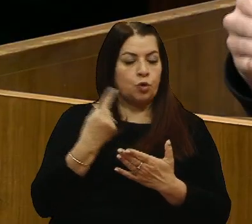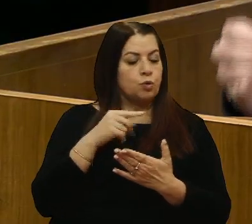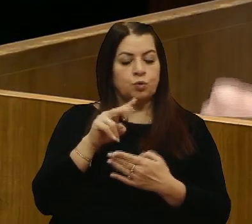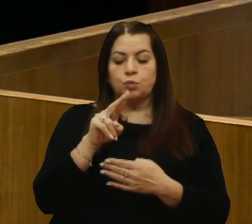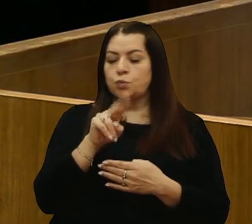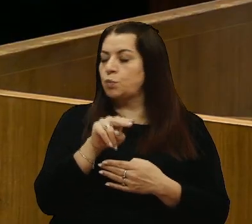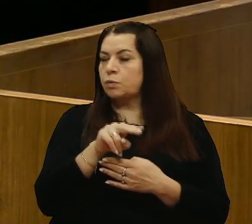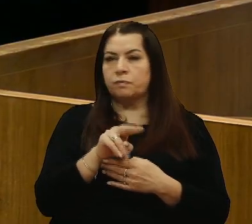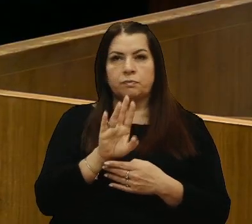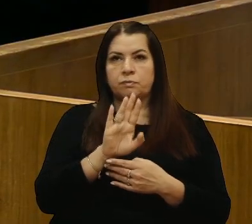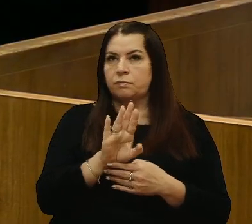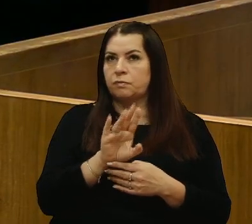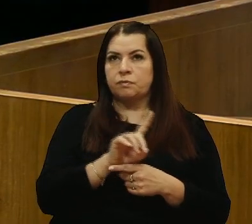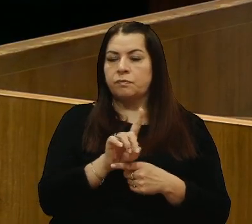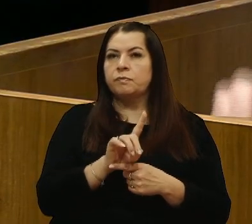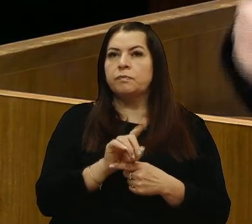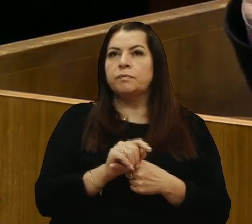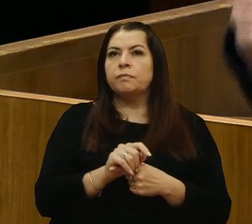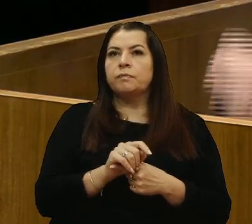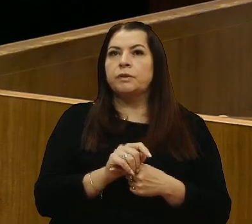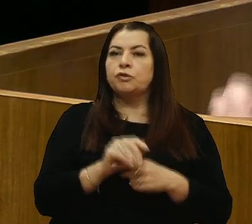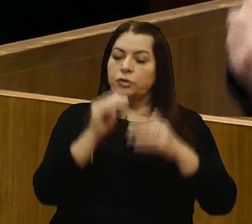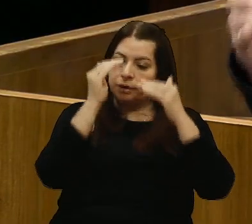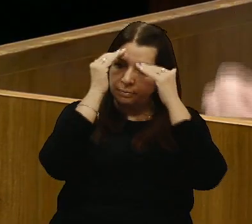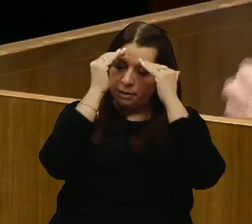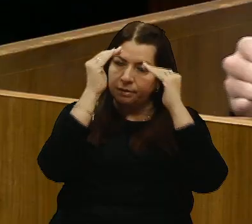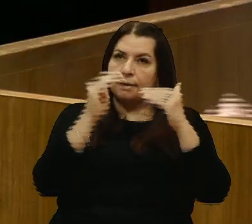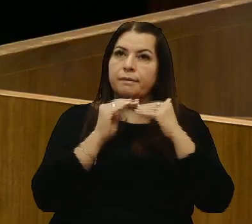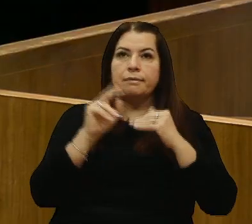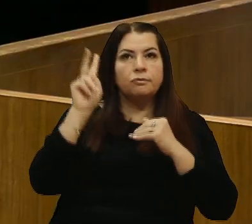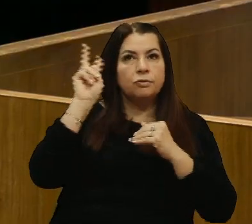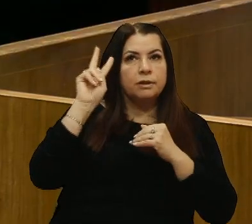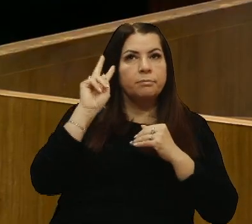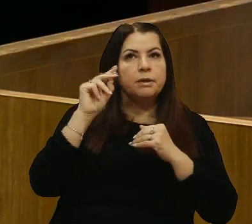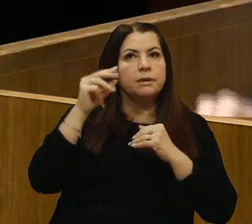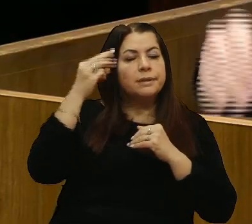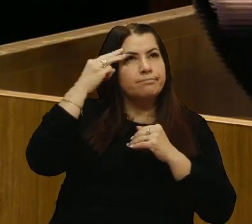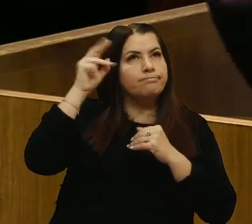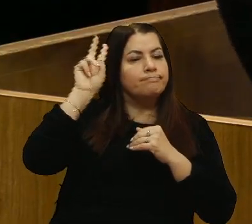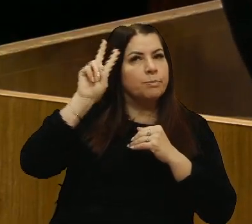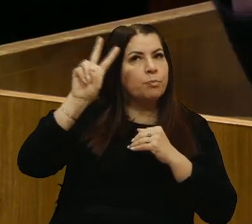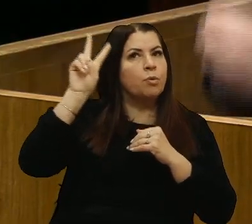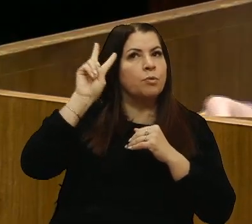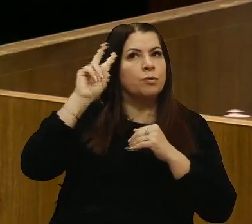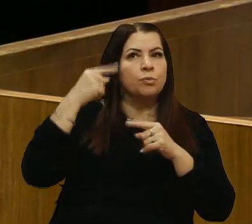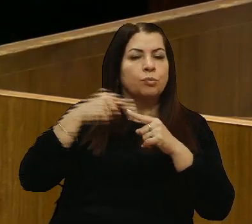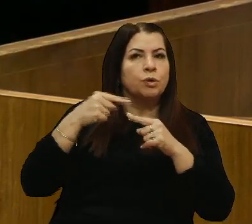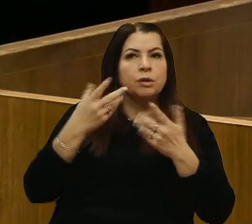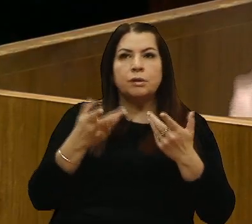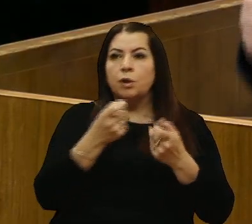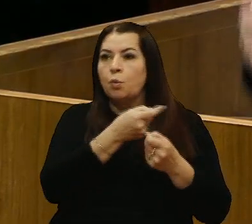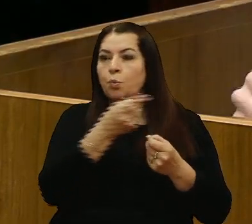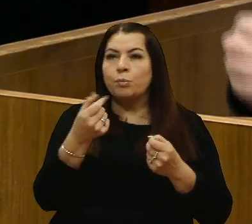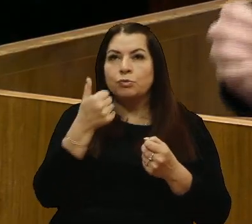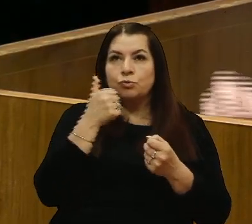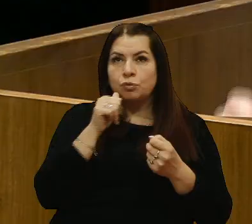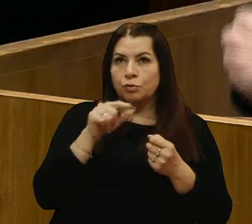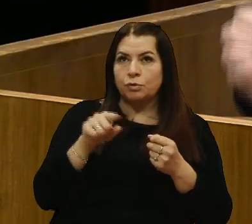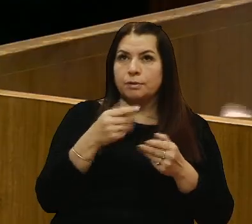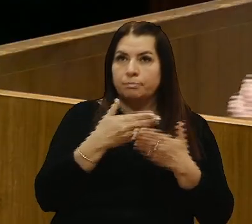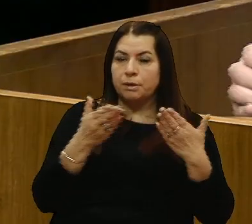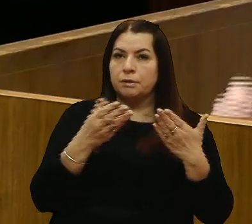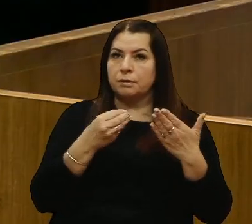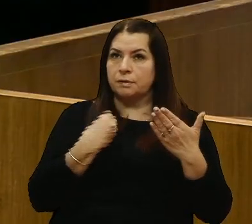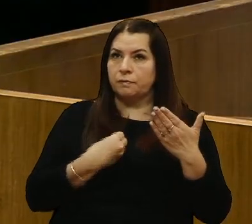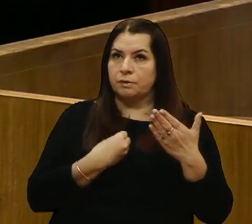jamais deixaremos de respeitar, de lembrar essas memórias, porque até que alguma de nós perca suas vidas